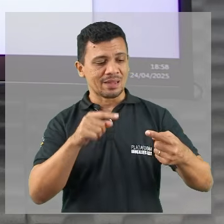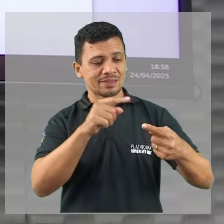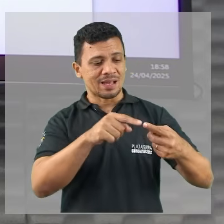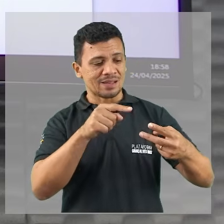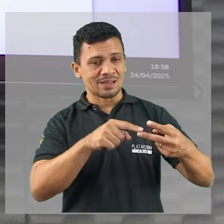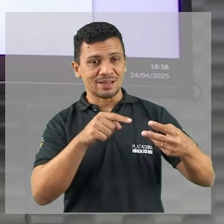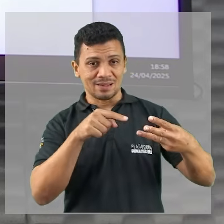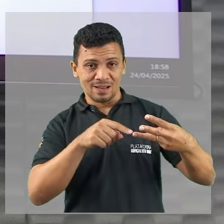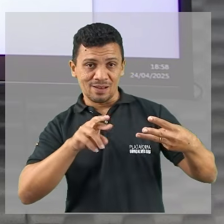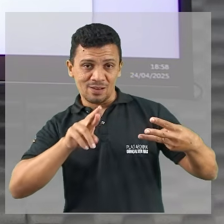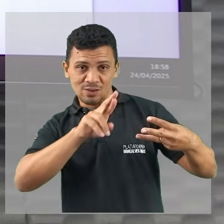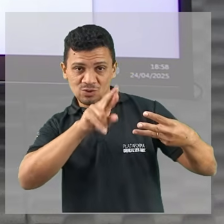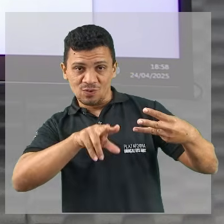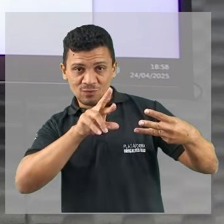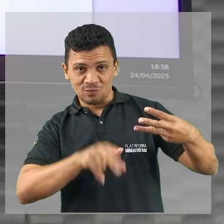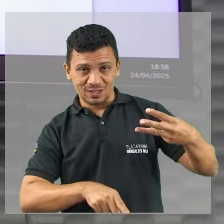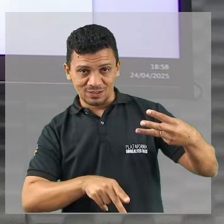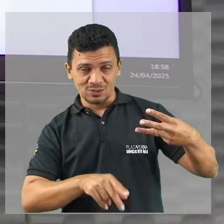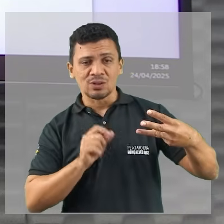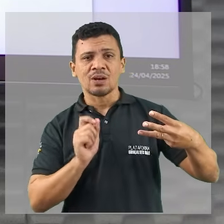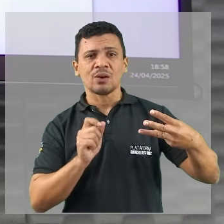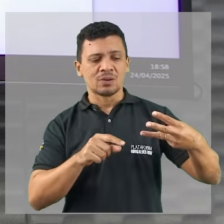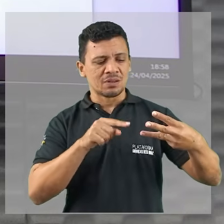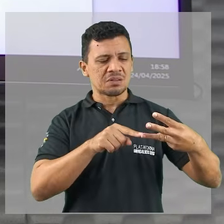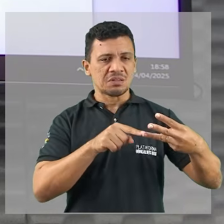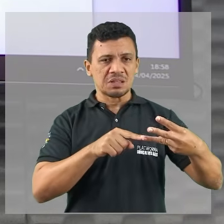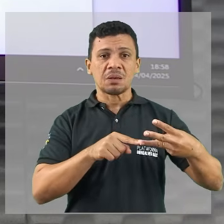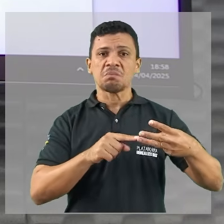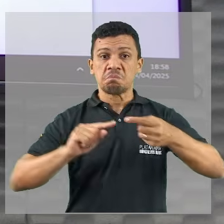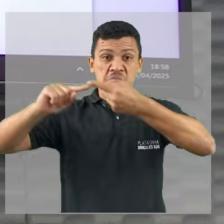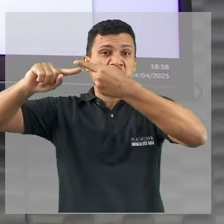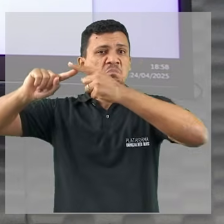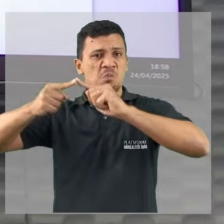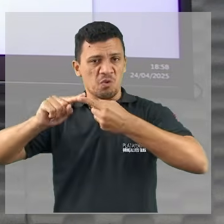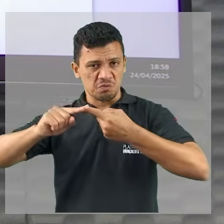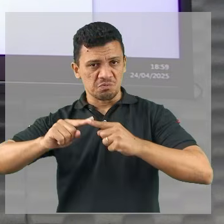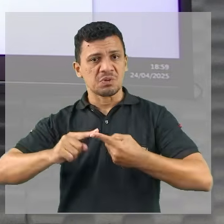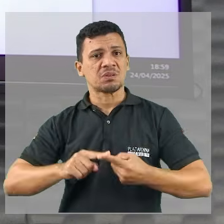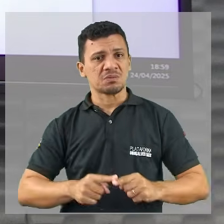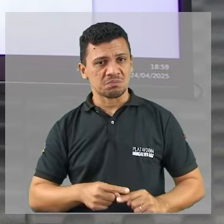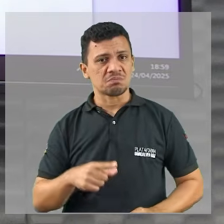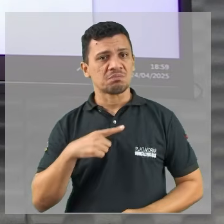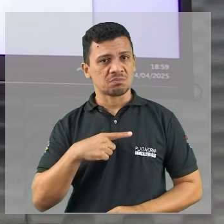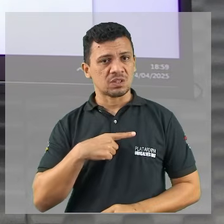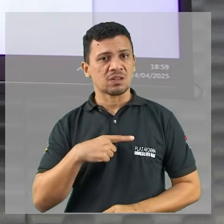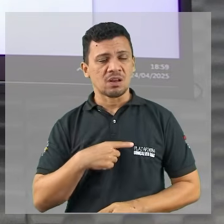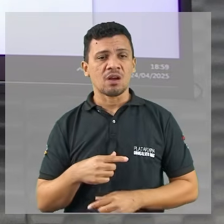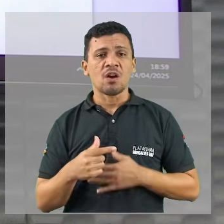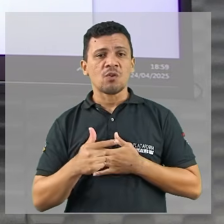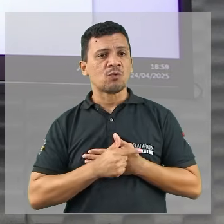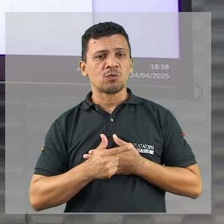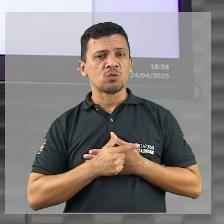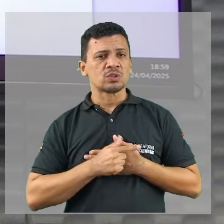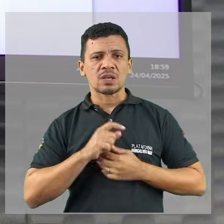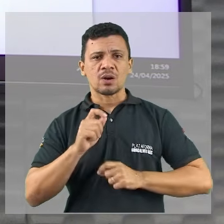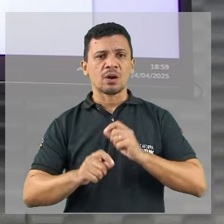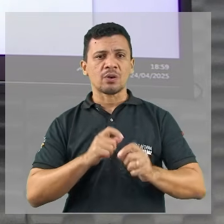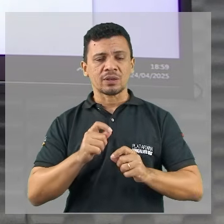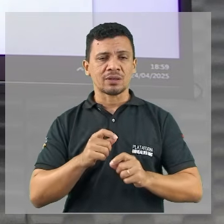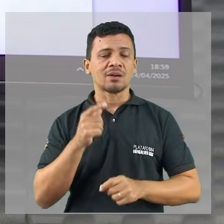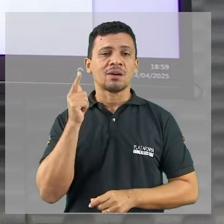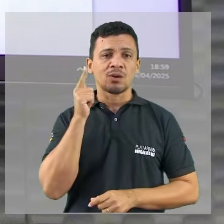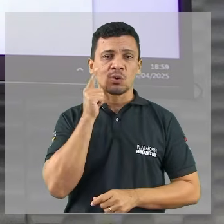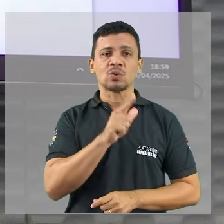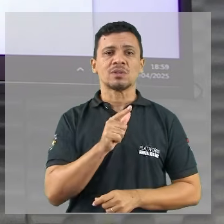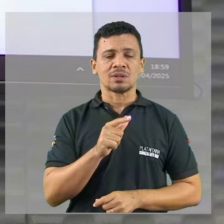outras articulações, ela vai ser bastante imóvel. Então, a sua função é ter essa